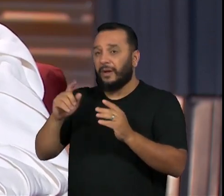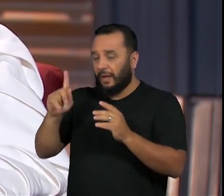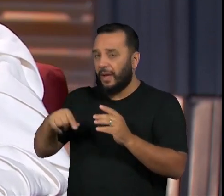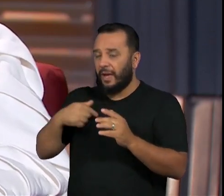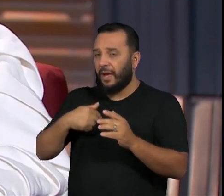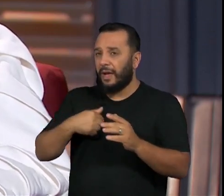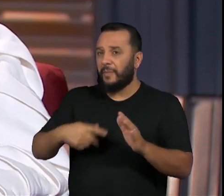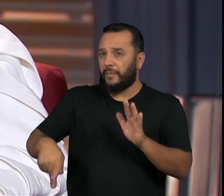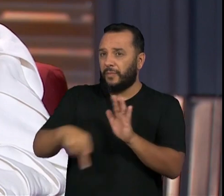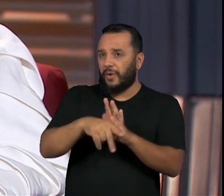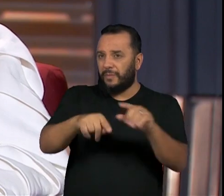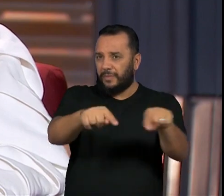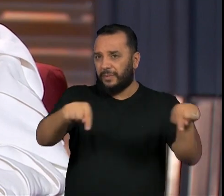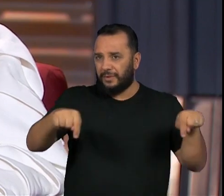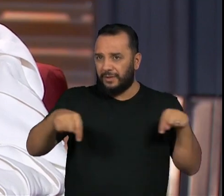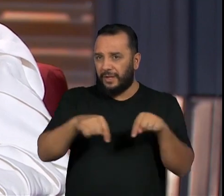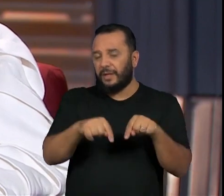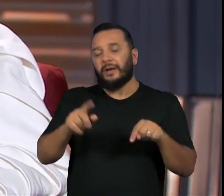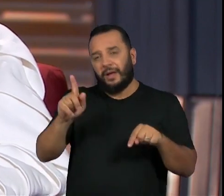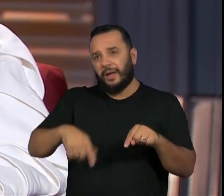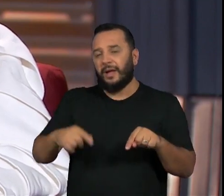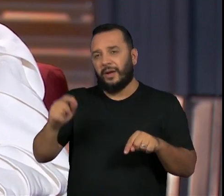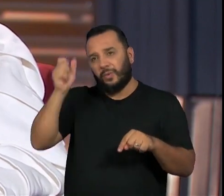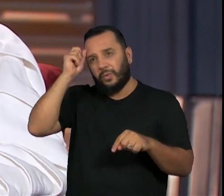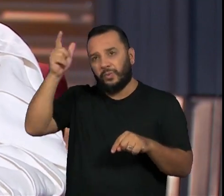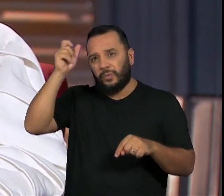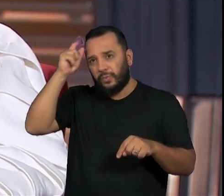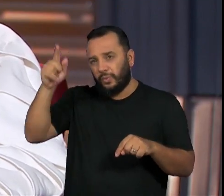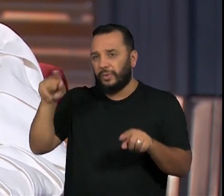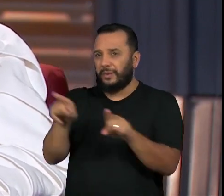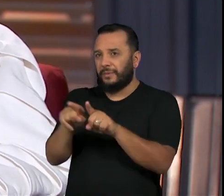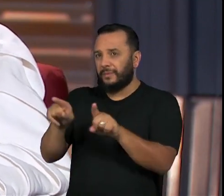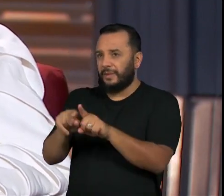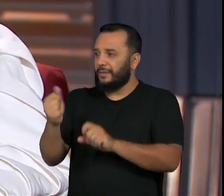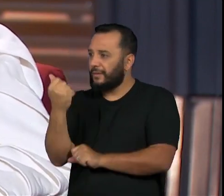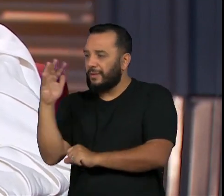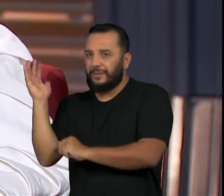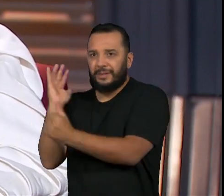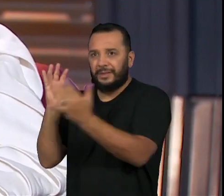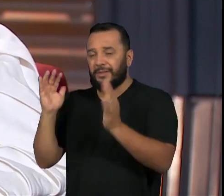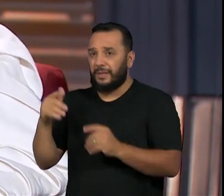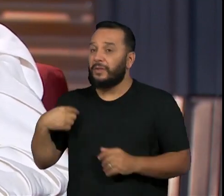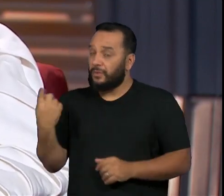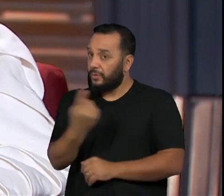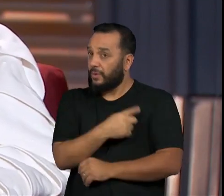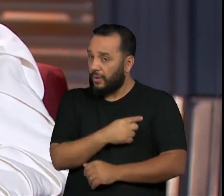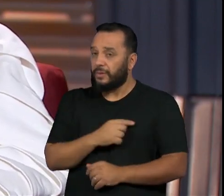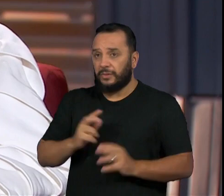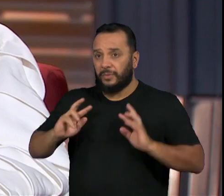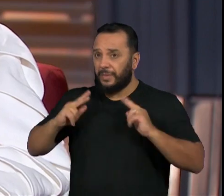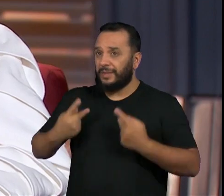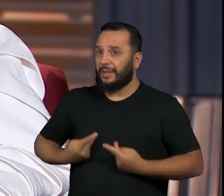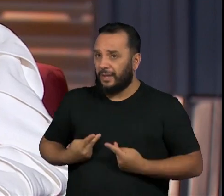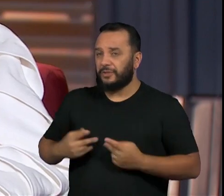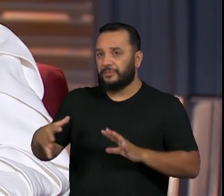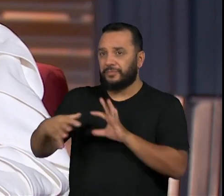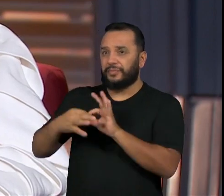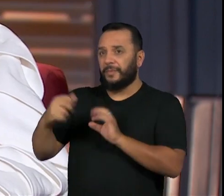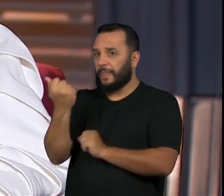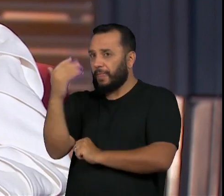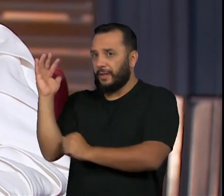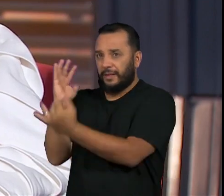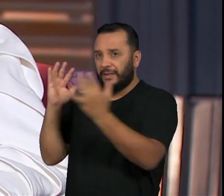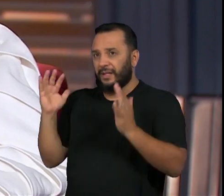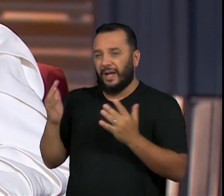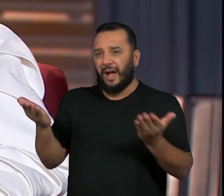sobre cultura versus natureza, sobre o quão natureza nós, humanidade, somos e o quanto esse genocídio da